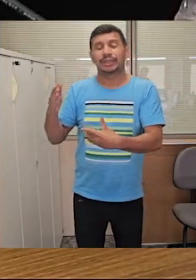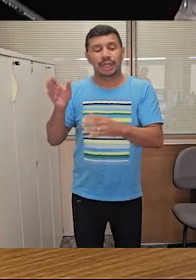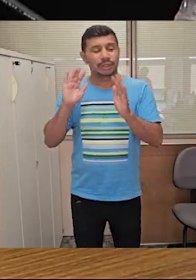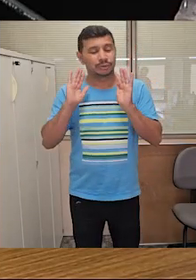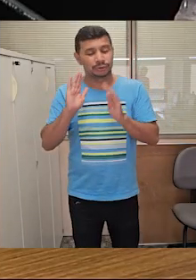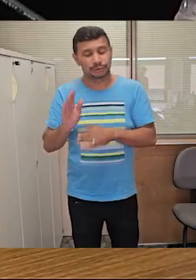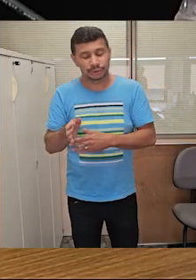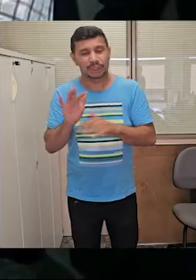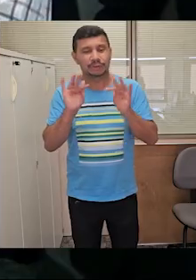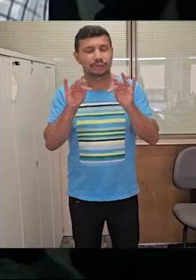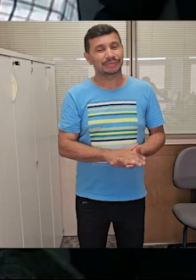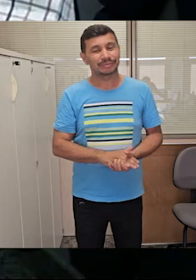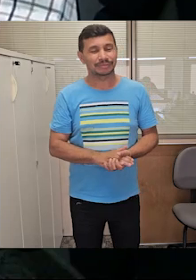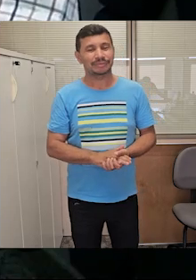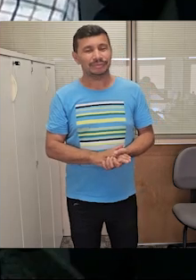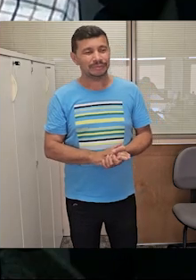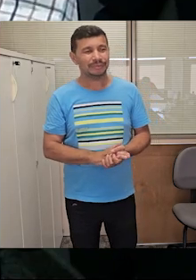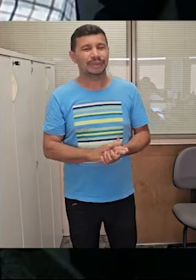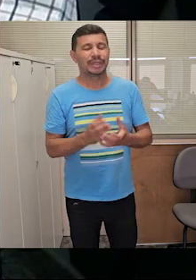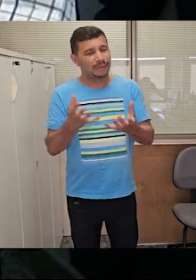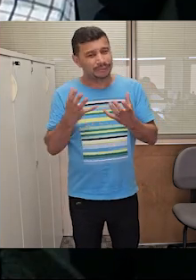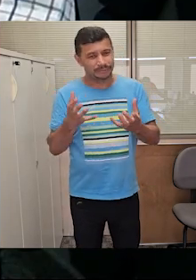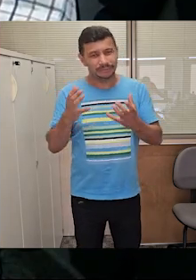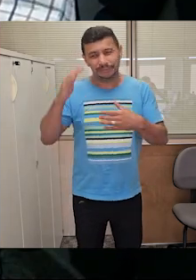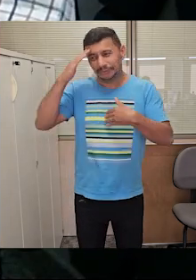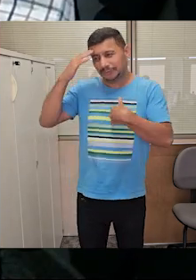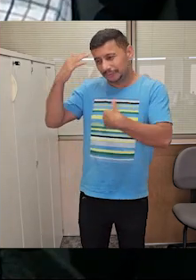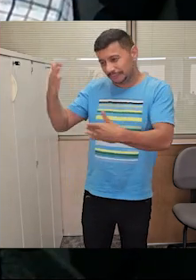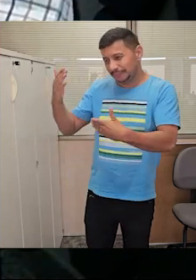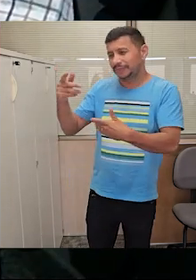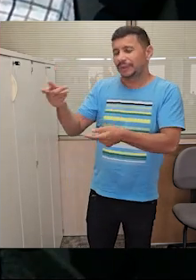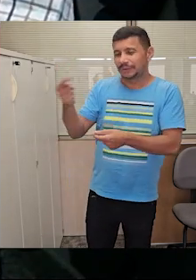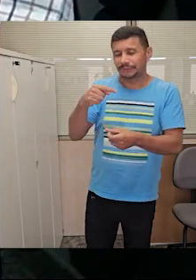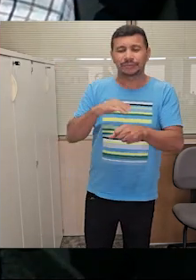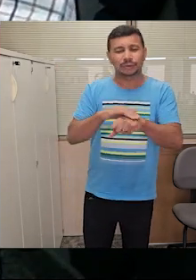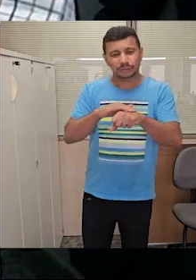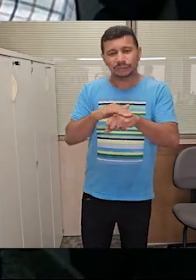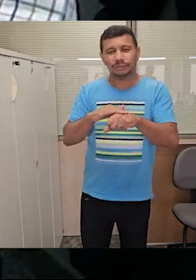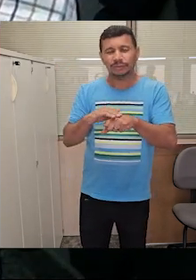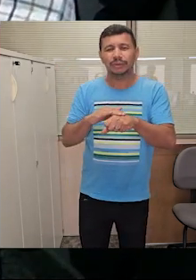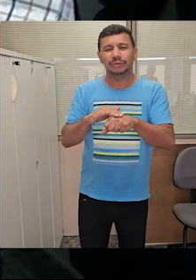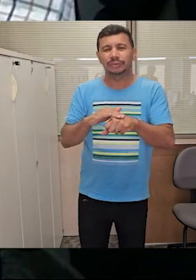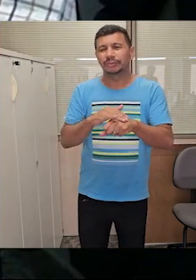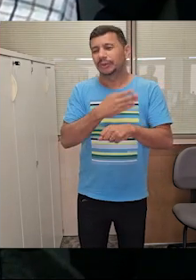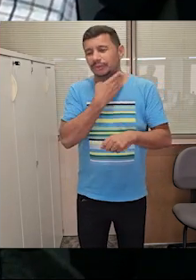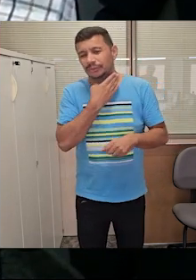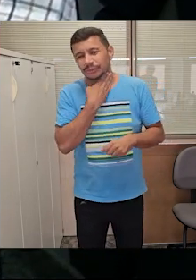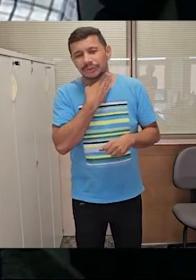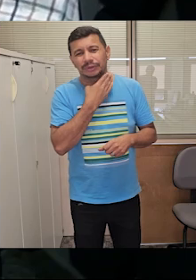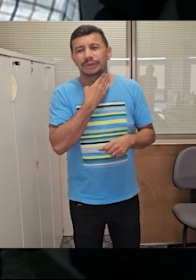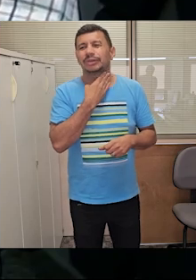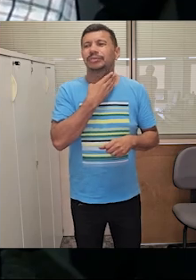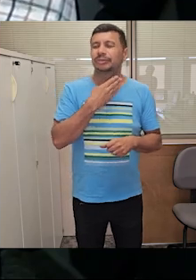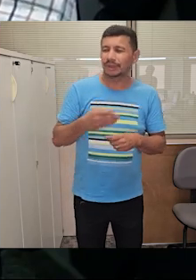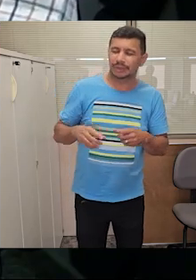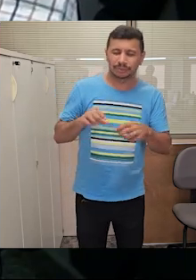no final, passa rápido. Queria te agradecer muito por esse bate-papo. Você vai ser convidado